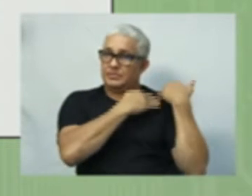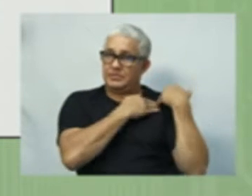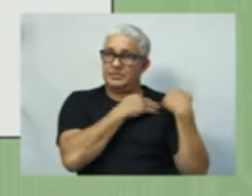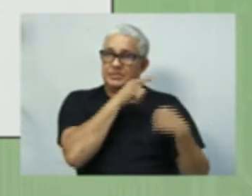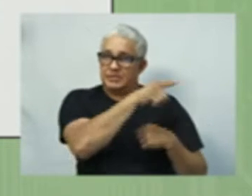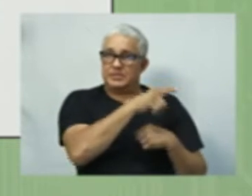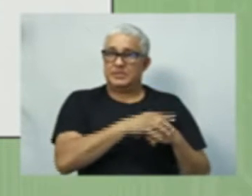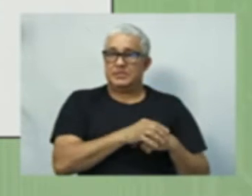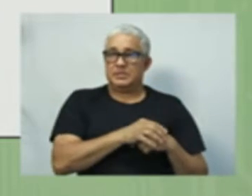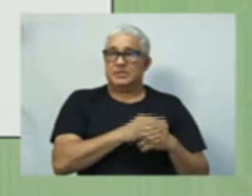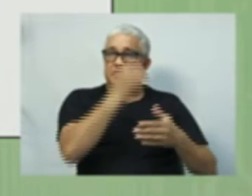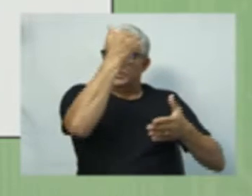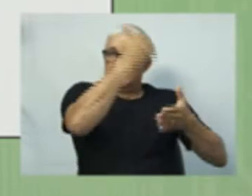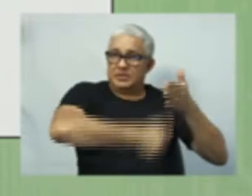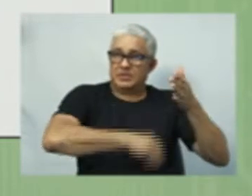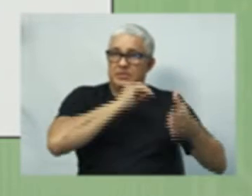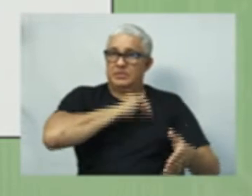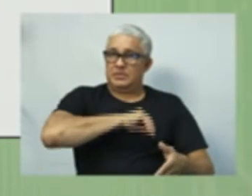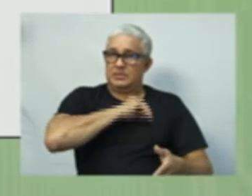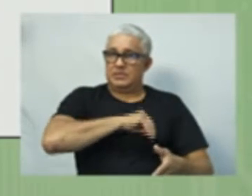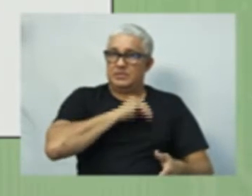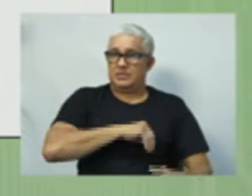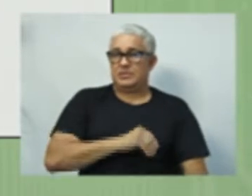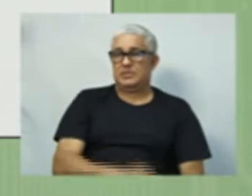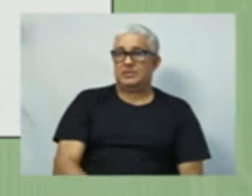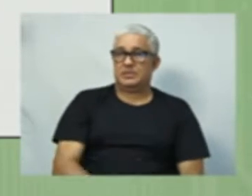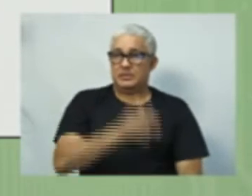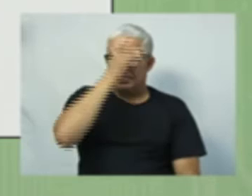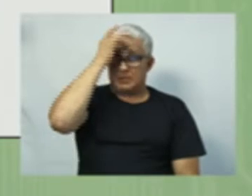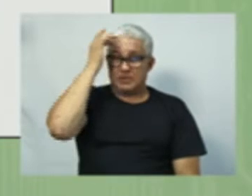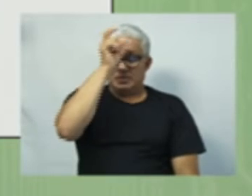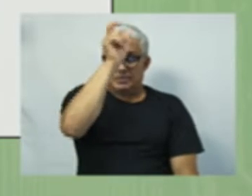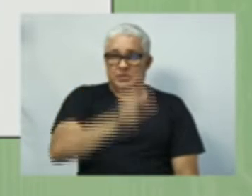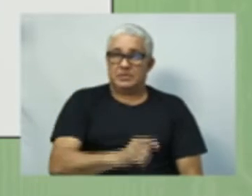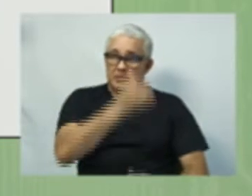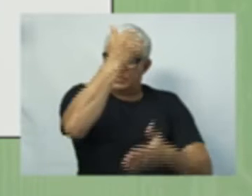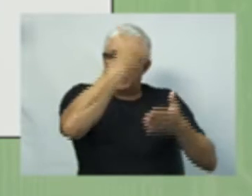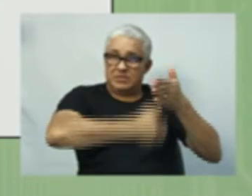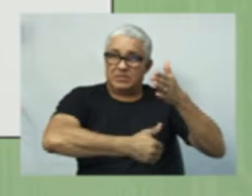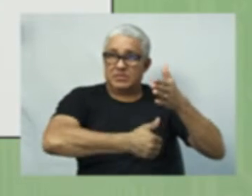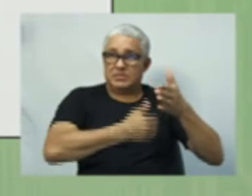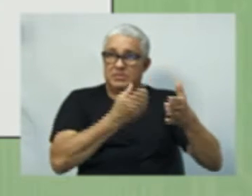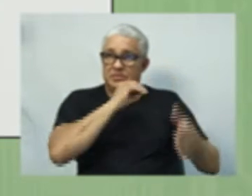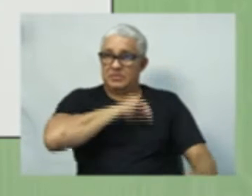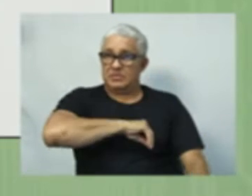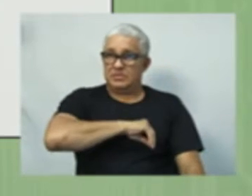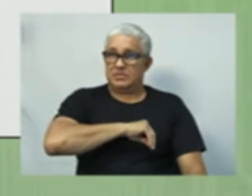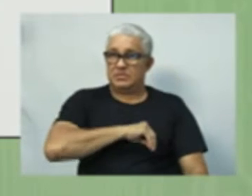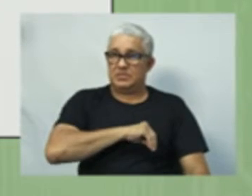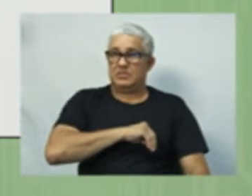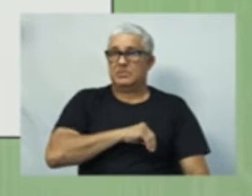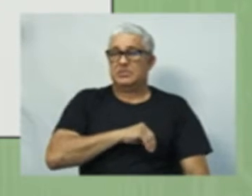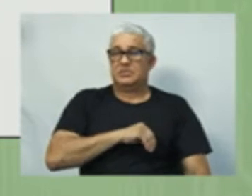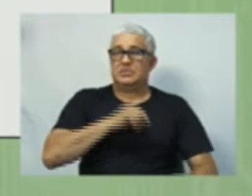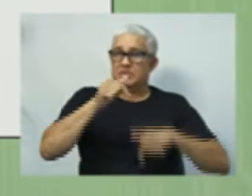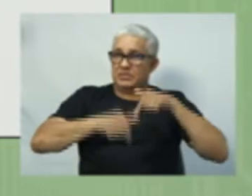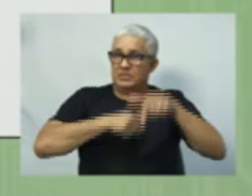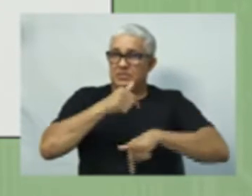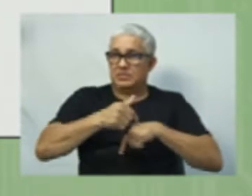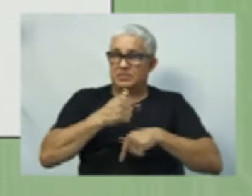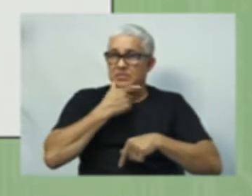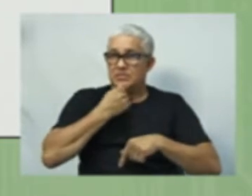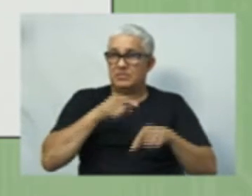para descontar do salário do contribuinte. A empresa vem, tira do salário do seu empregado, pega